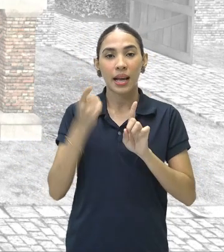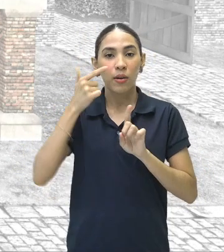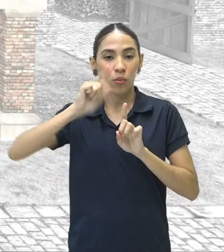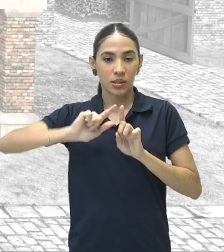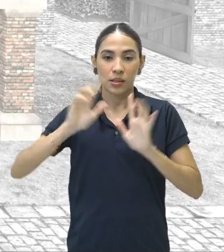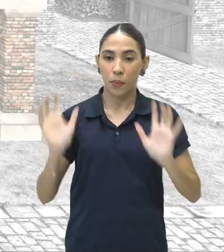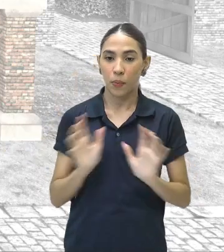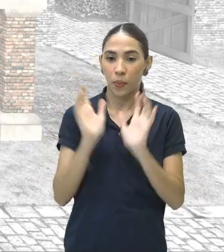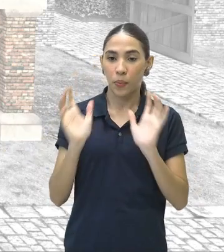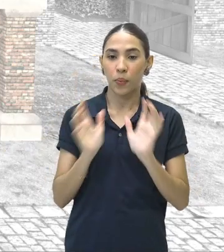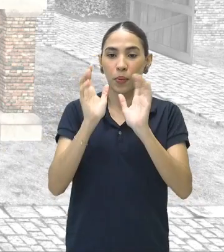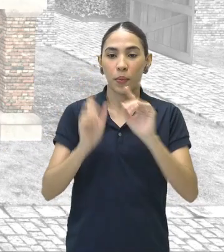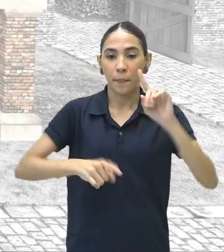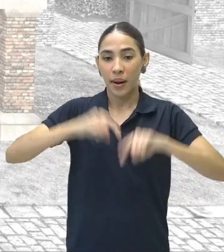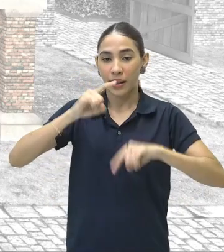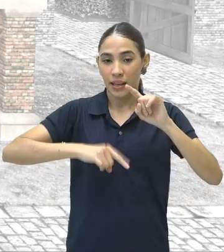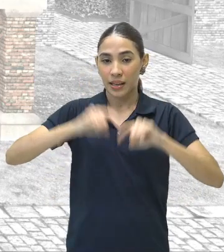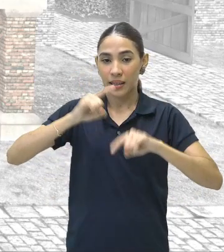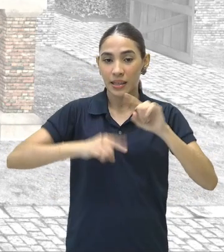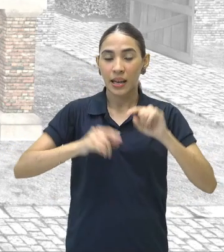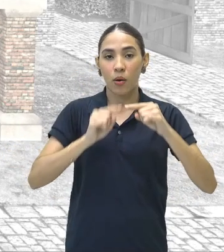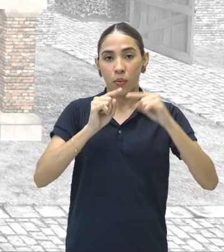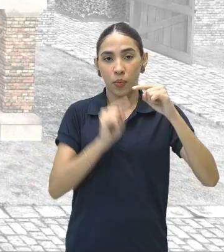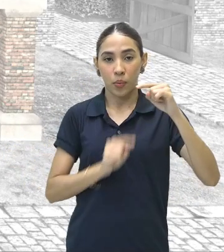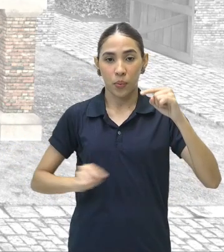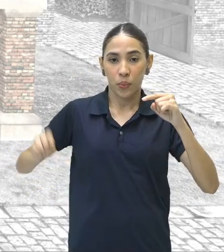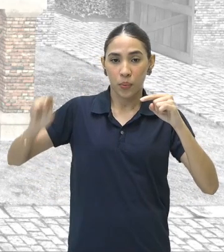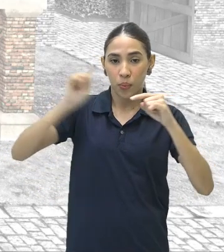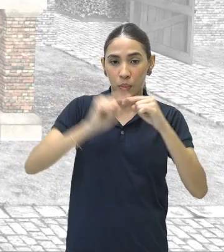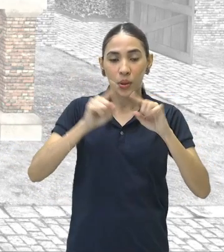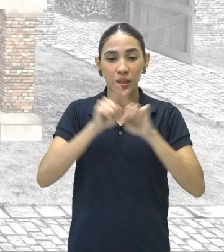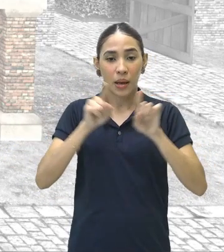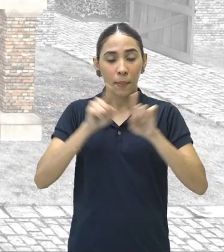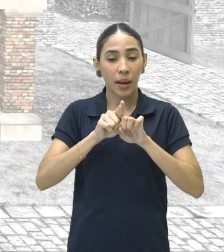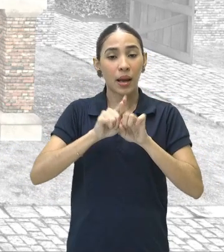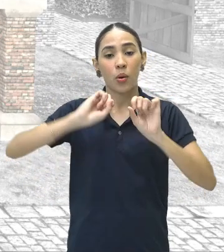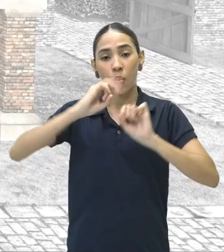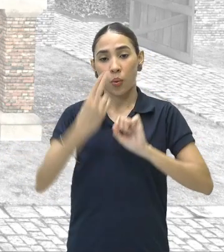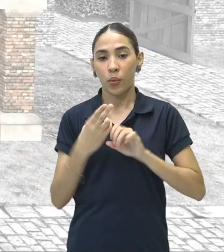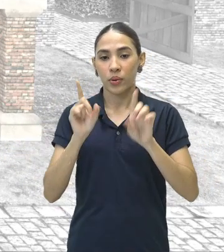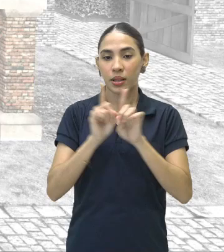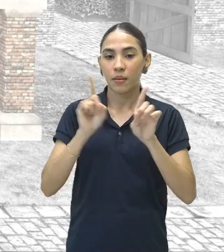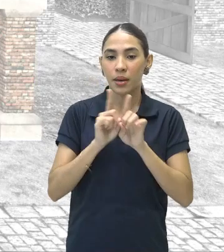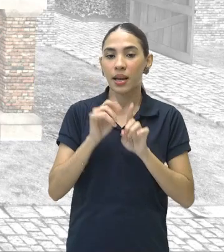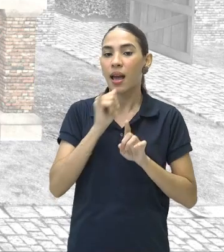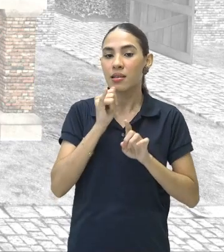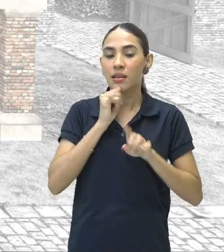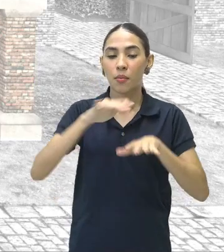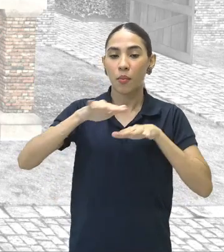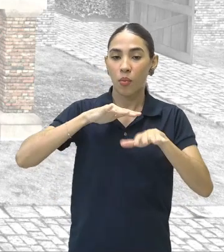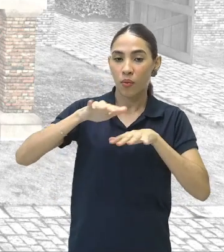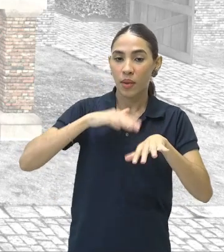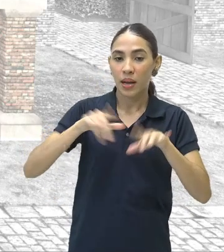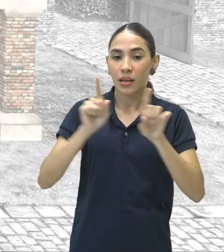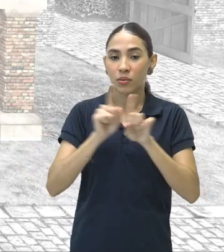impulsionar mecanismos, girar rodas de carroças ou pás para movimentar navios em